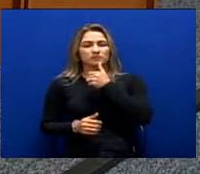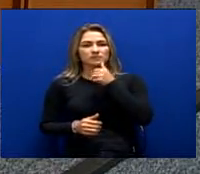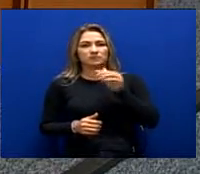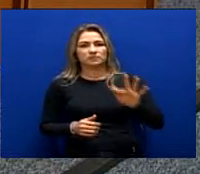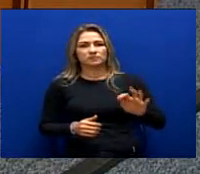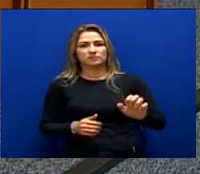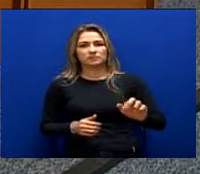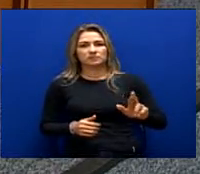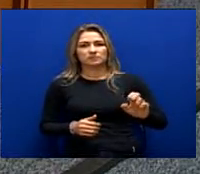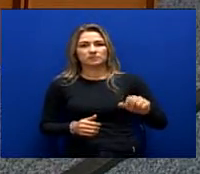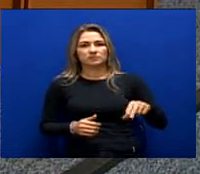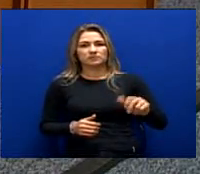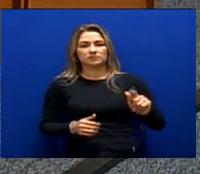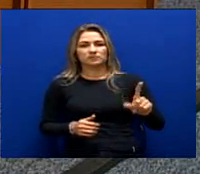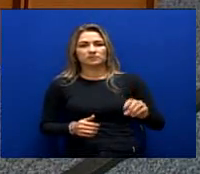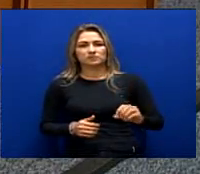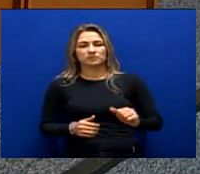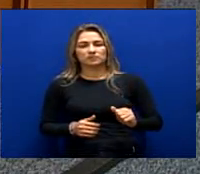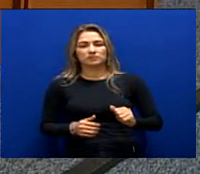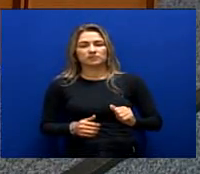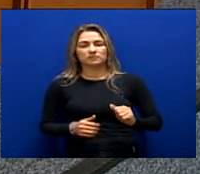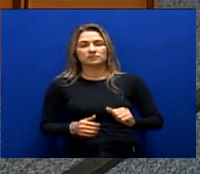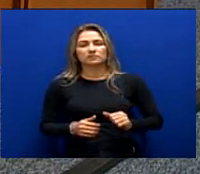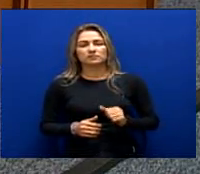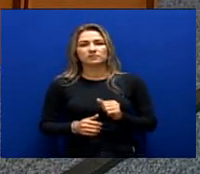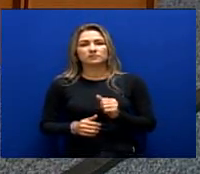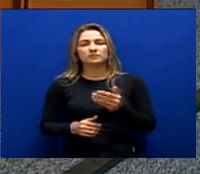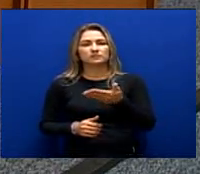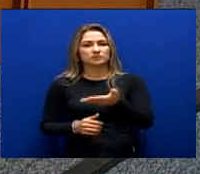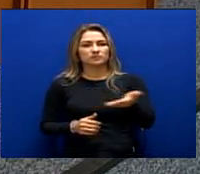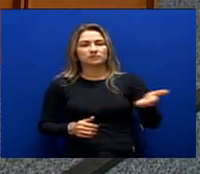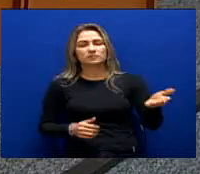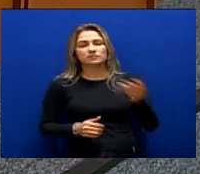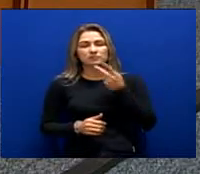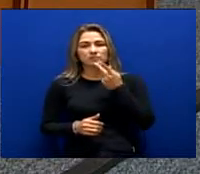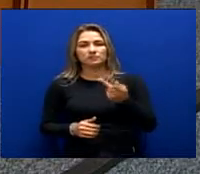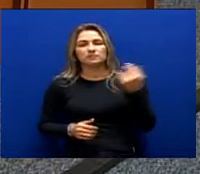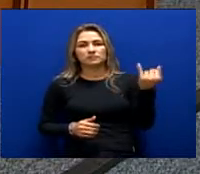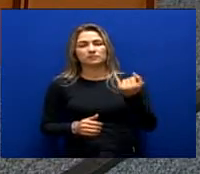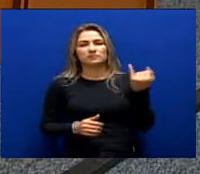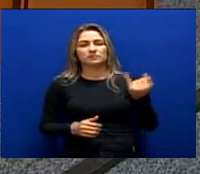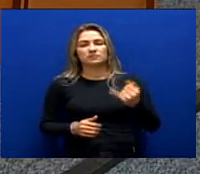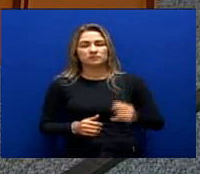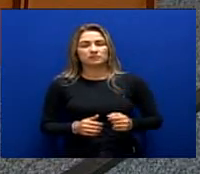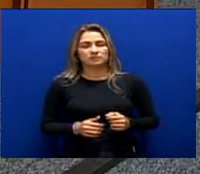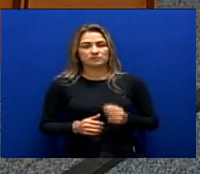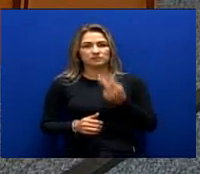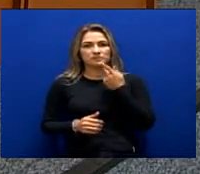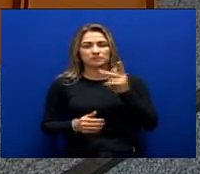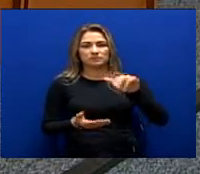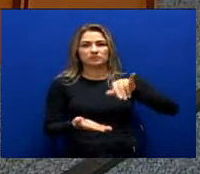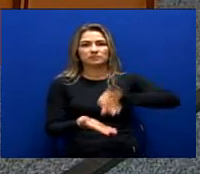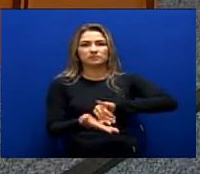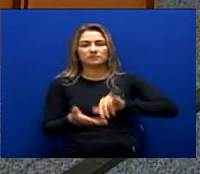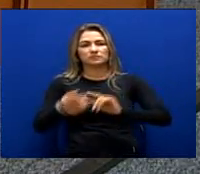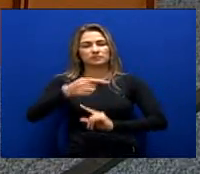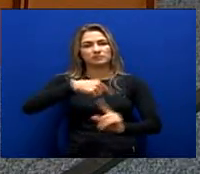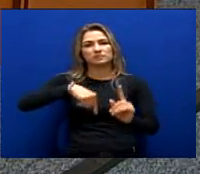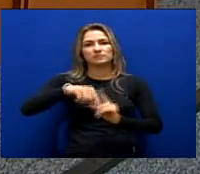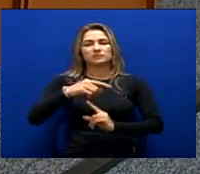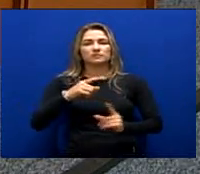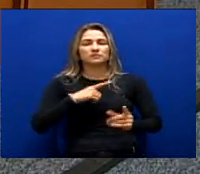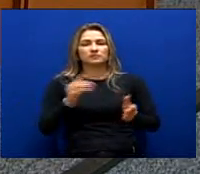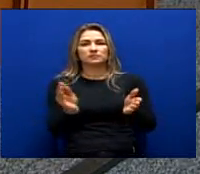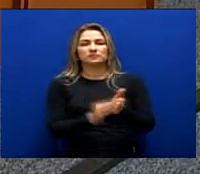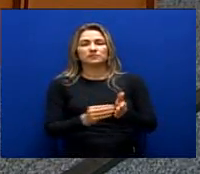um eu acho muito importante a fala de vocês é sobre o centro de convivência ele já está previsto no ppa